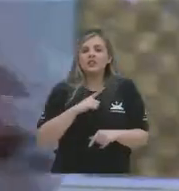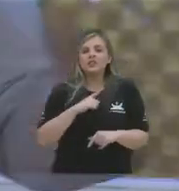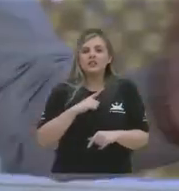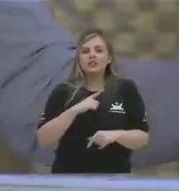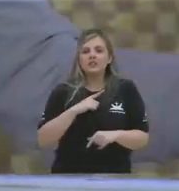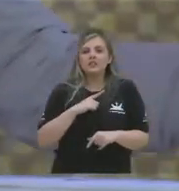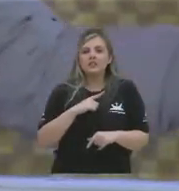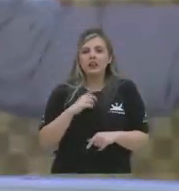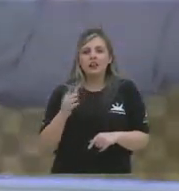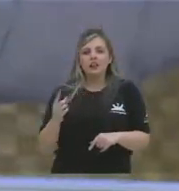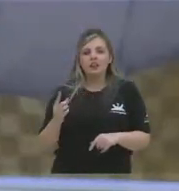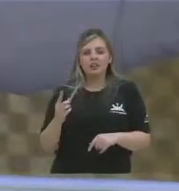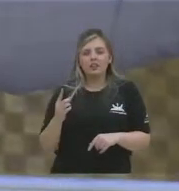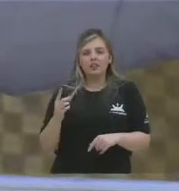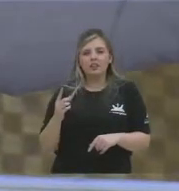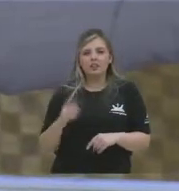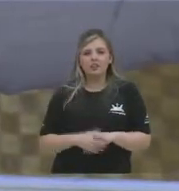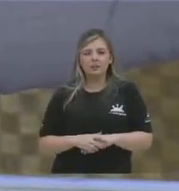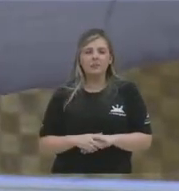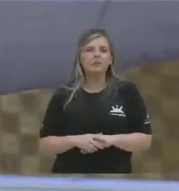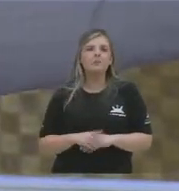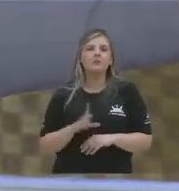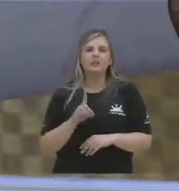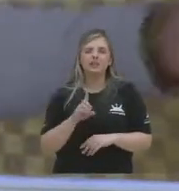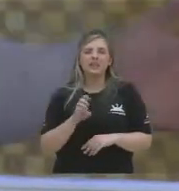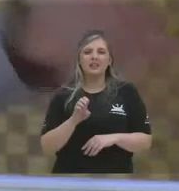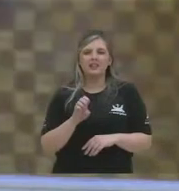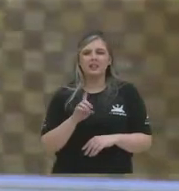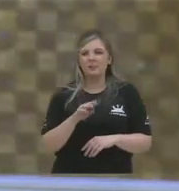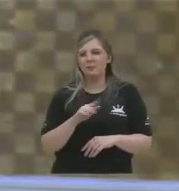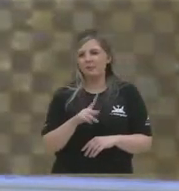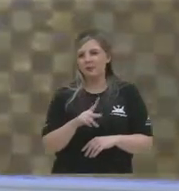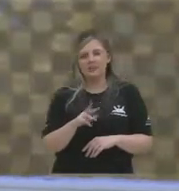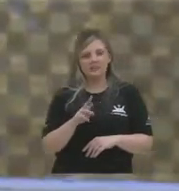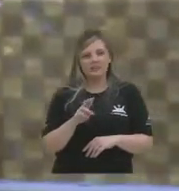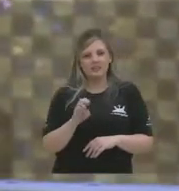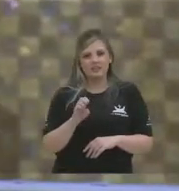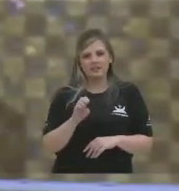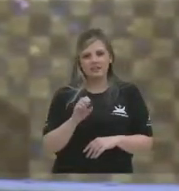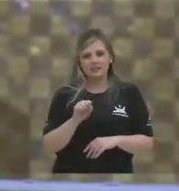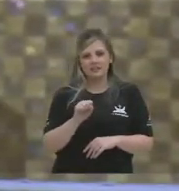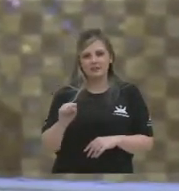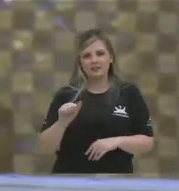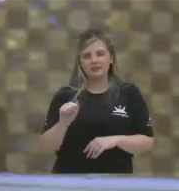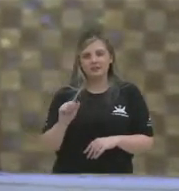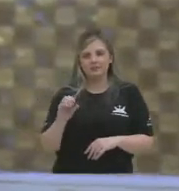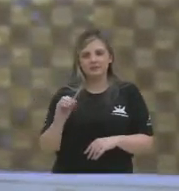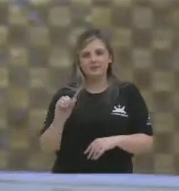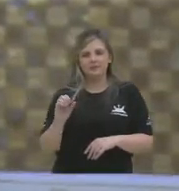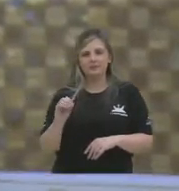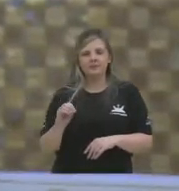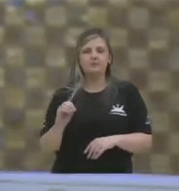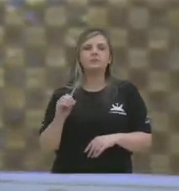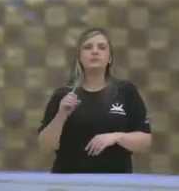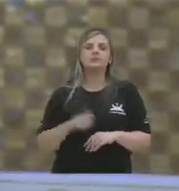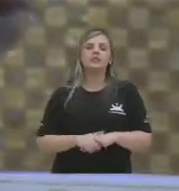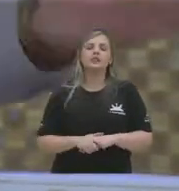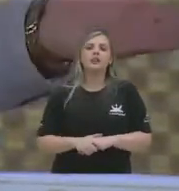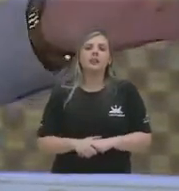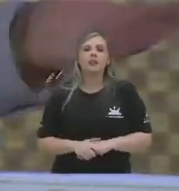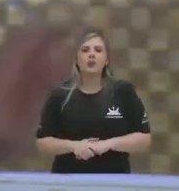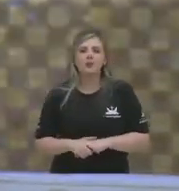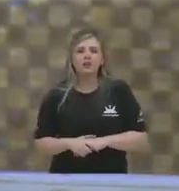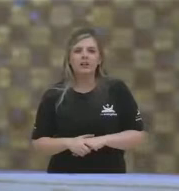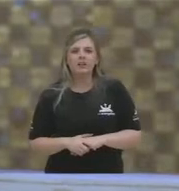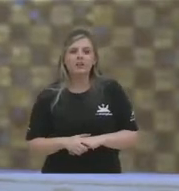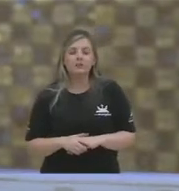certamente tem uma história lá, que pode ser desde o útero materno que tem problema. Como é que um jovem de 20 anos tem depressão? E tem muitos